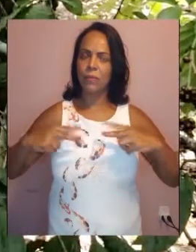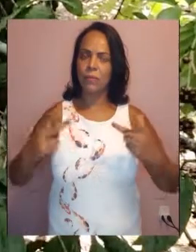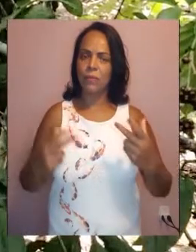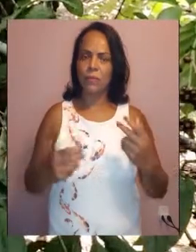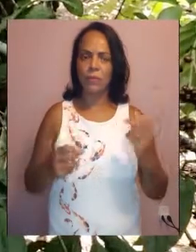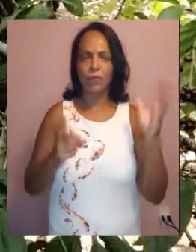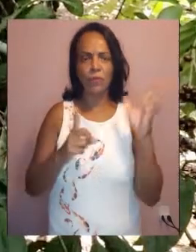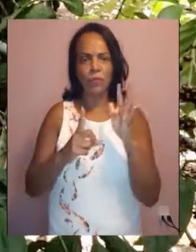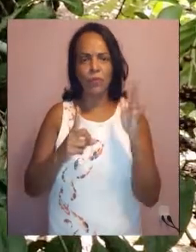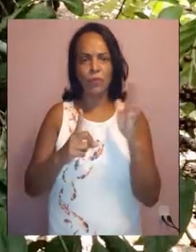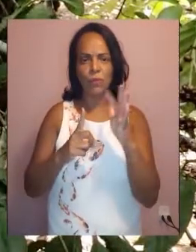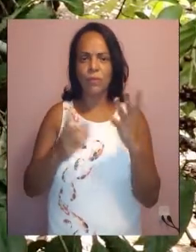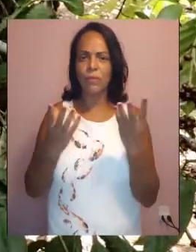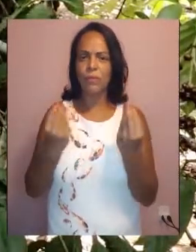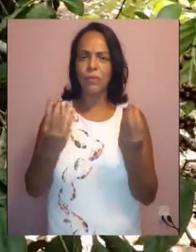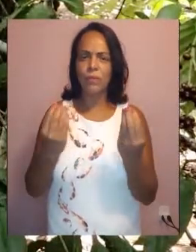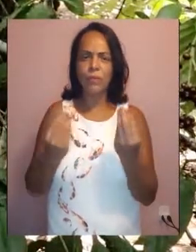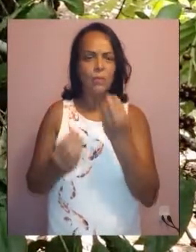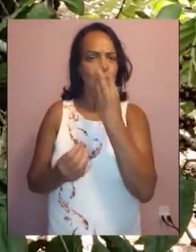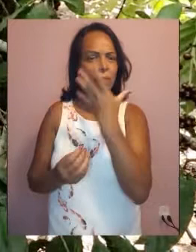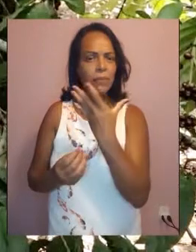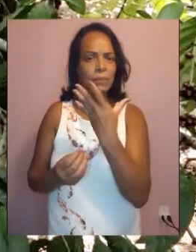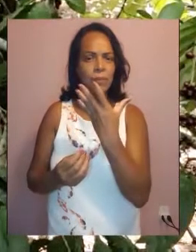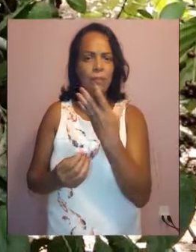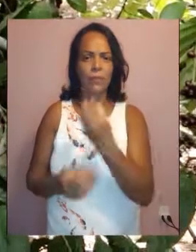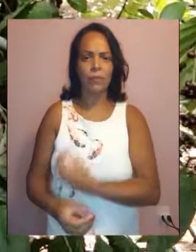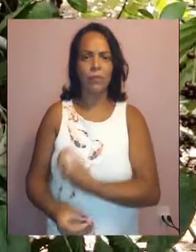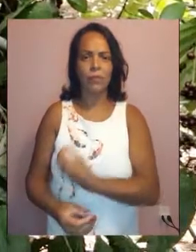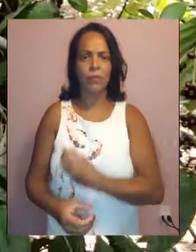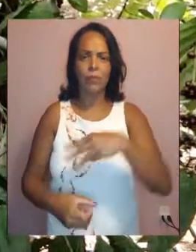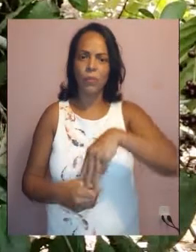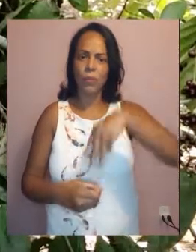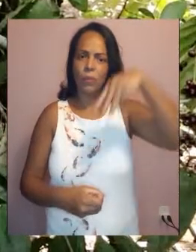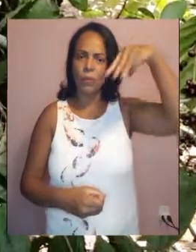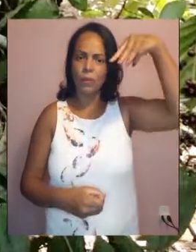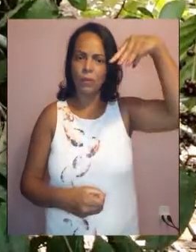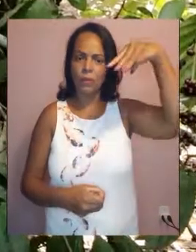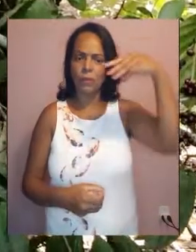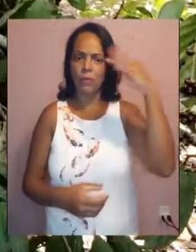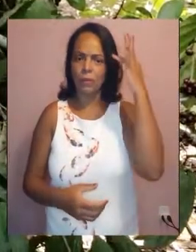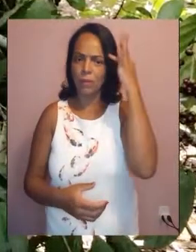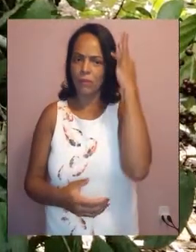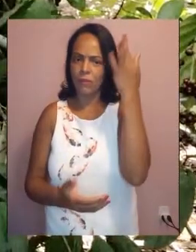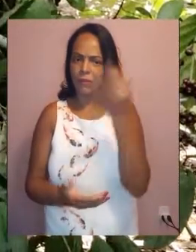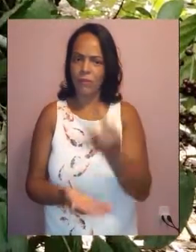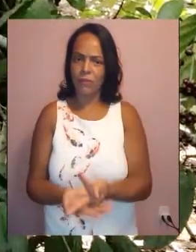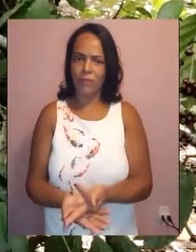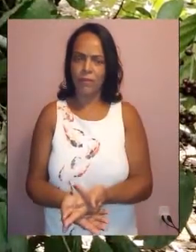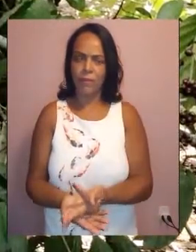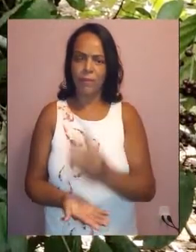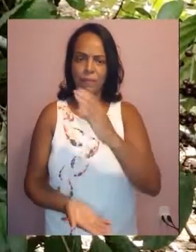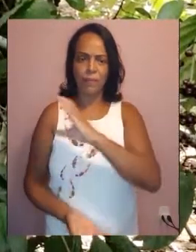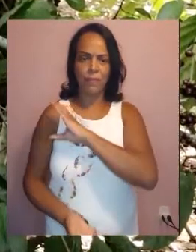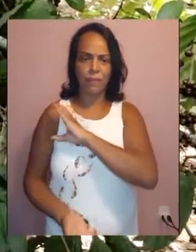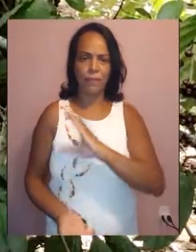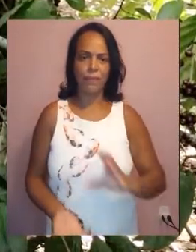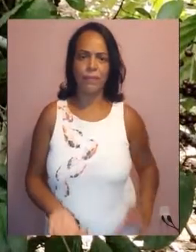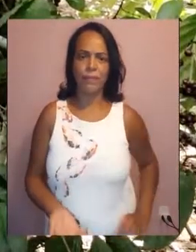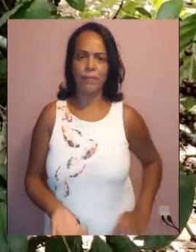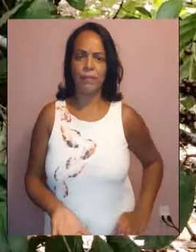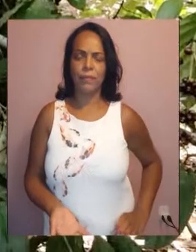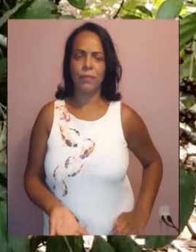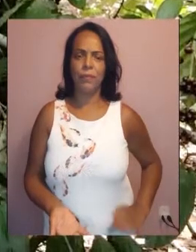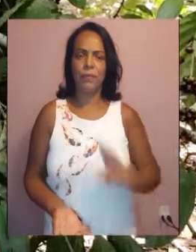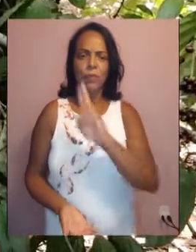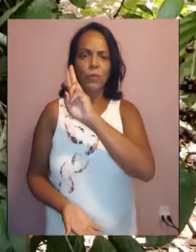mestre, que era a fé cristã. A dona Joana Assunção